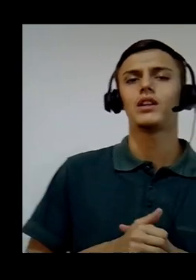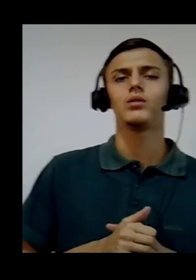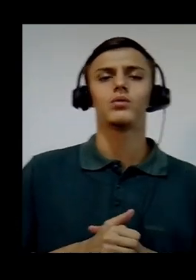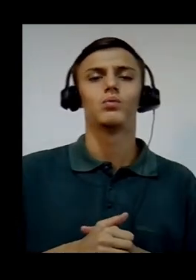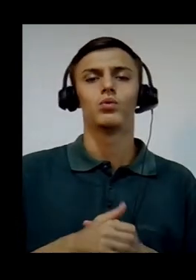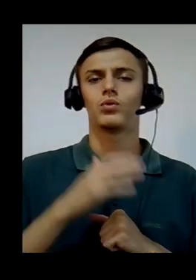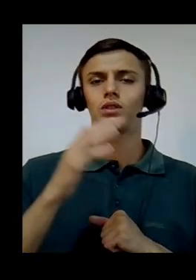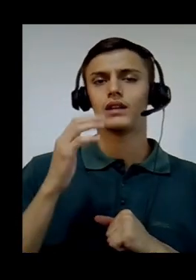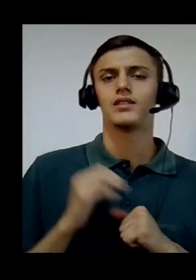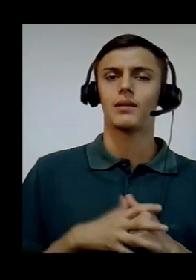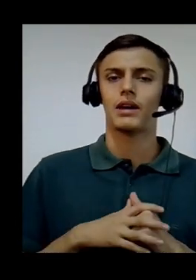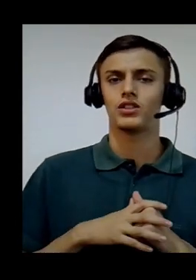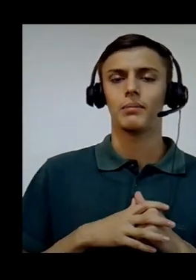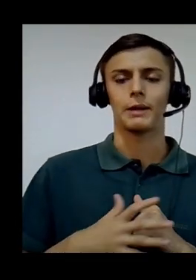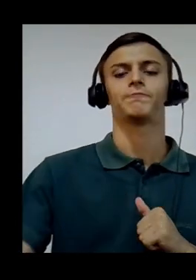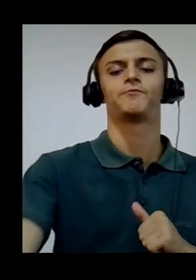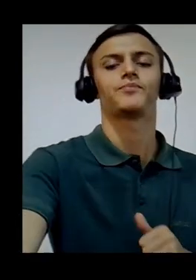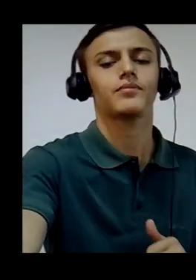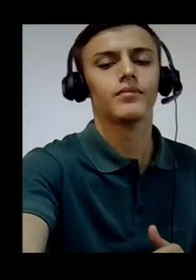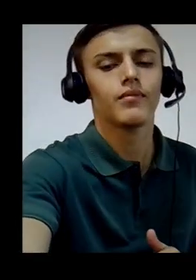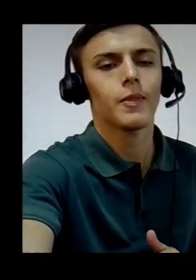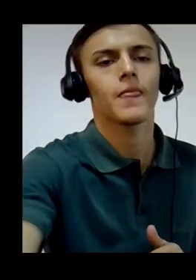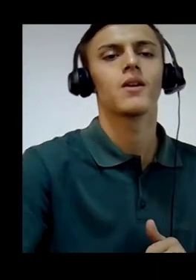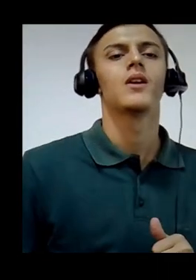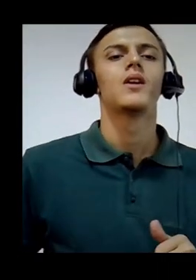com o veículo aqui dentro. Muito cuidado nessa parte também.